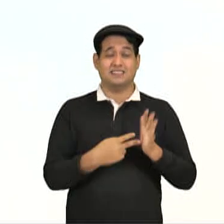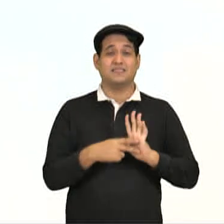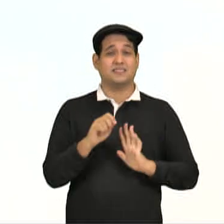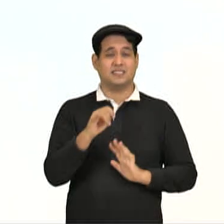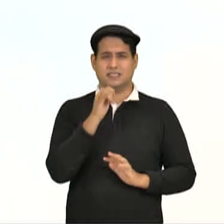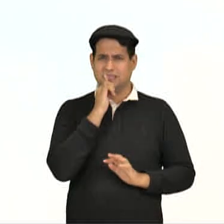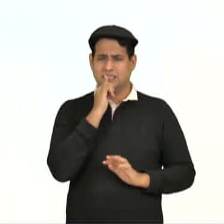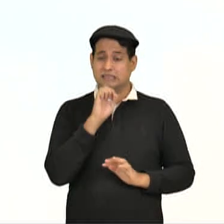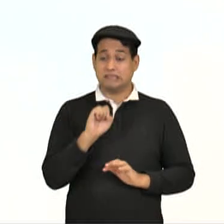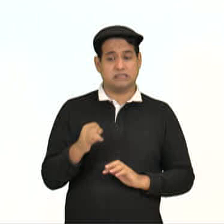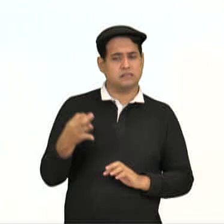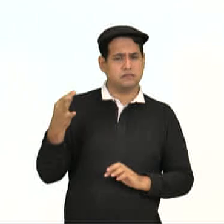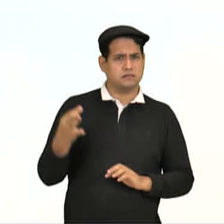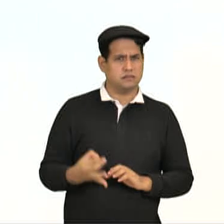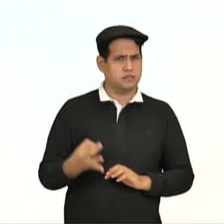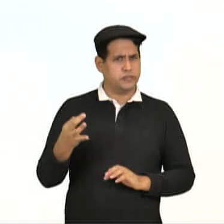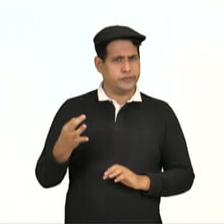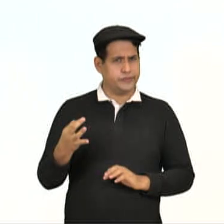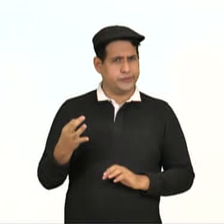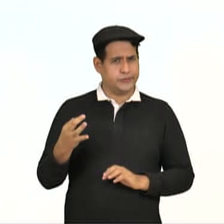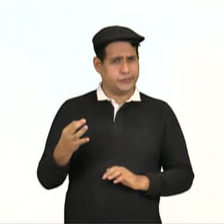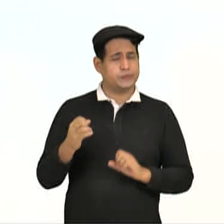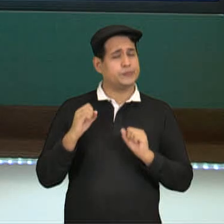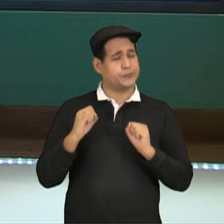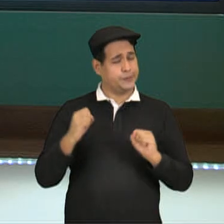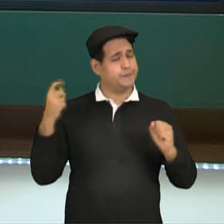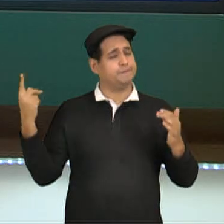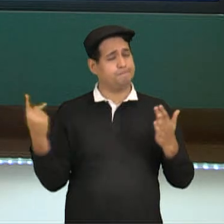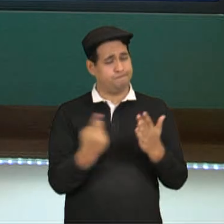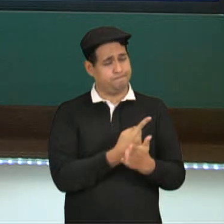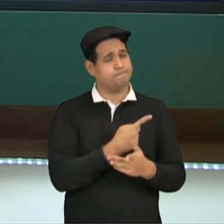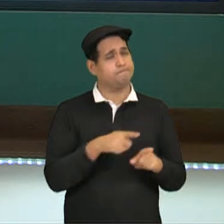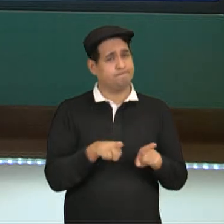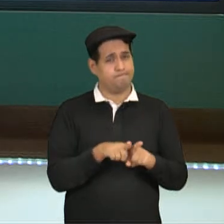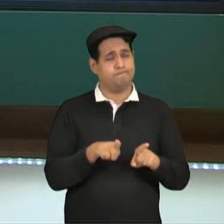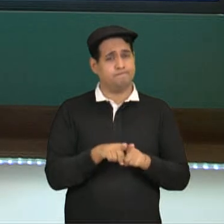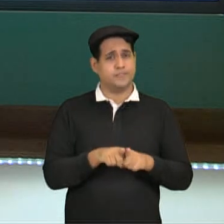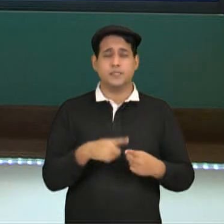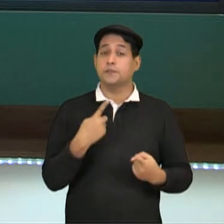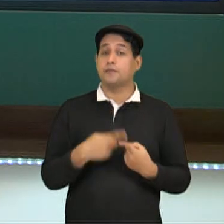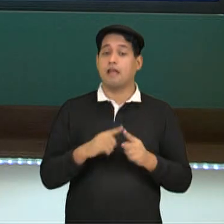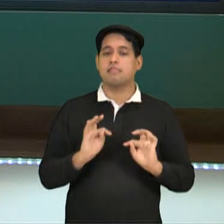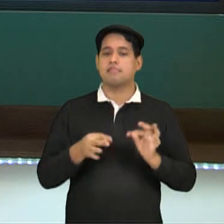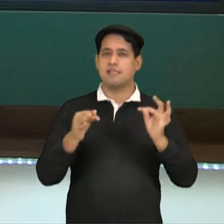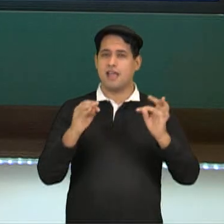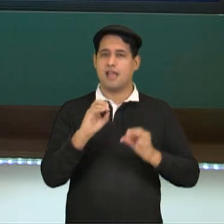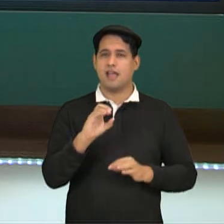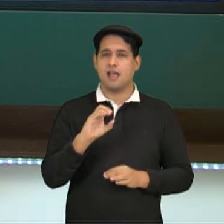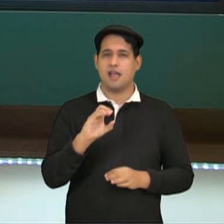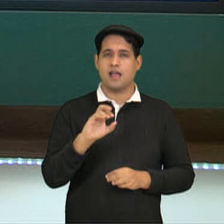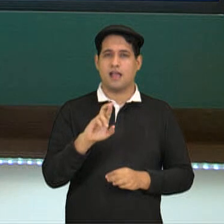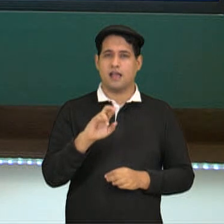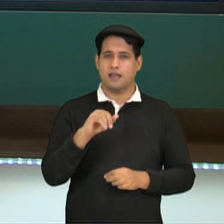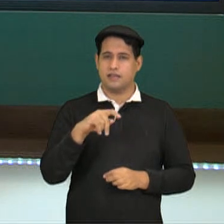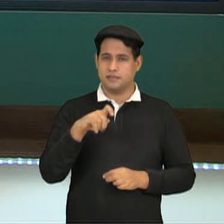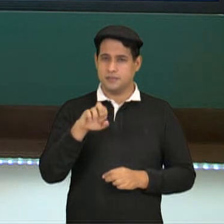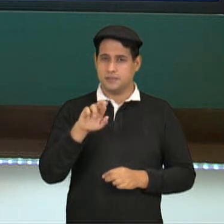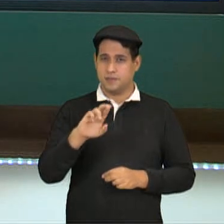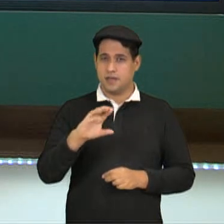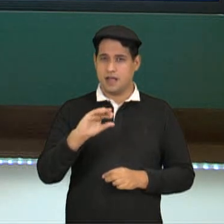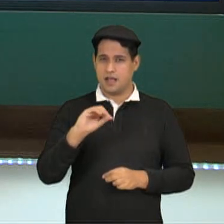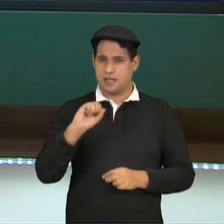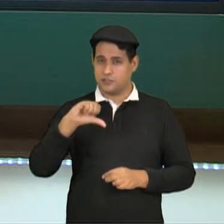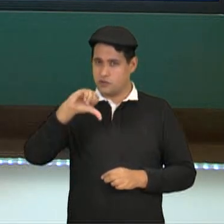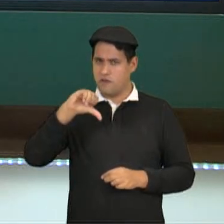mesmo dando certo, pode acabar dando tudo errado. A técnica do CRISPR-Cas9, ele edita